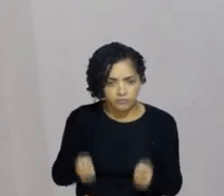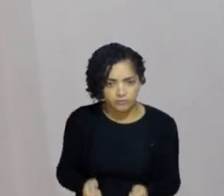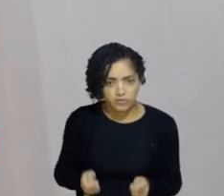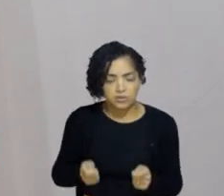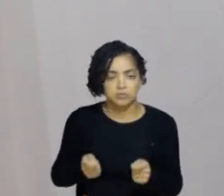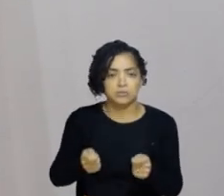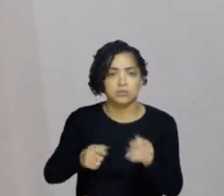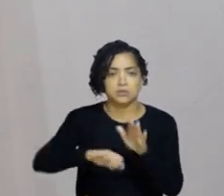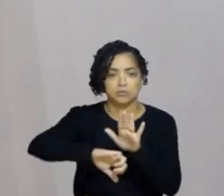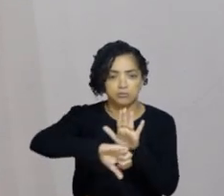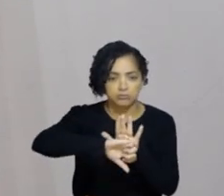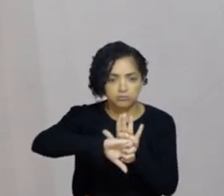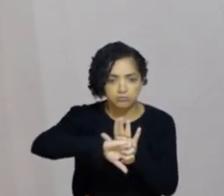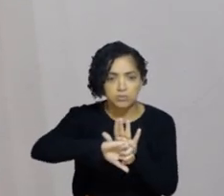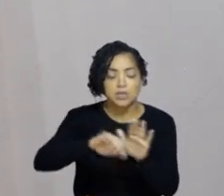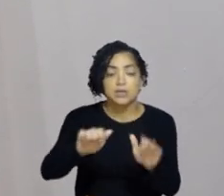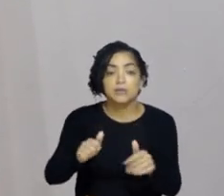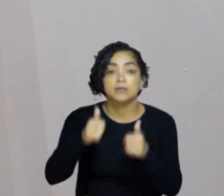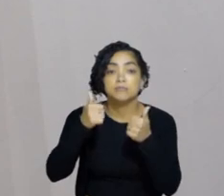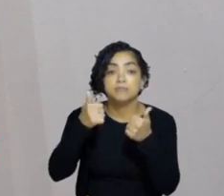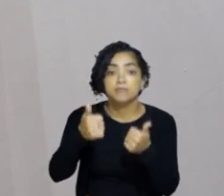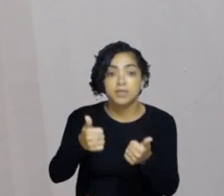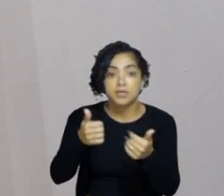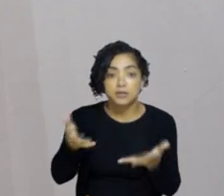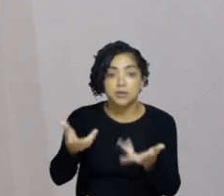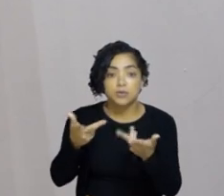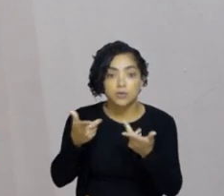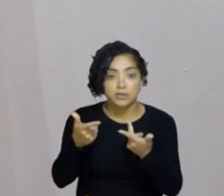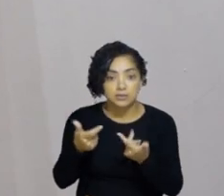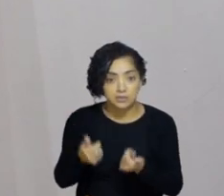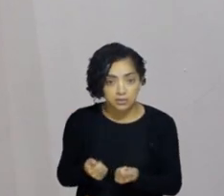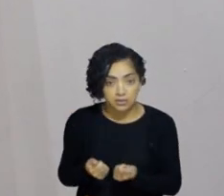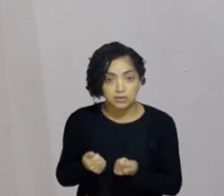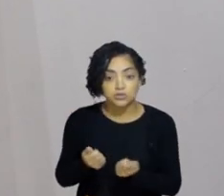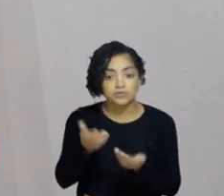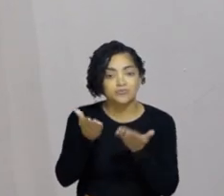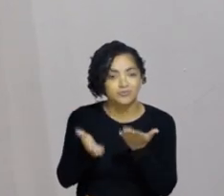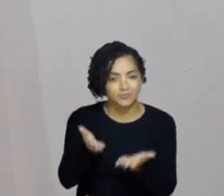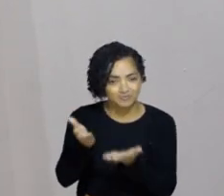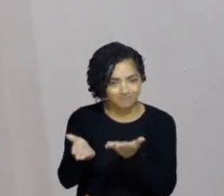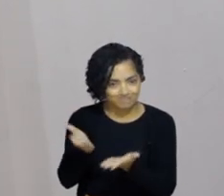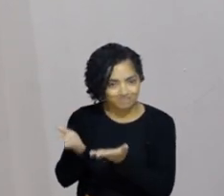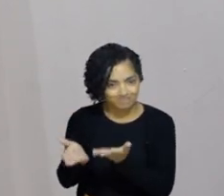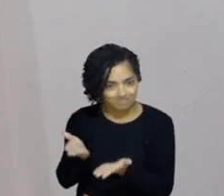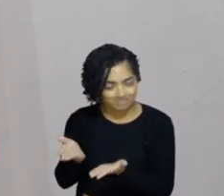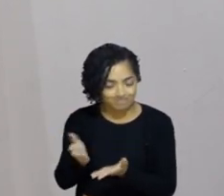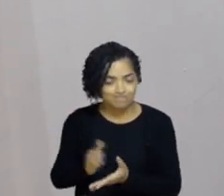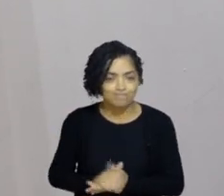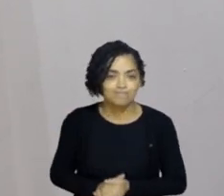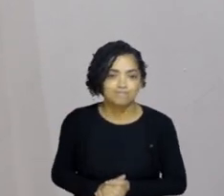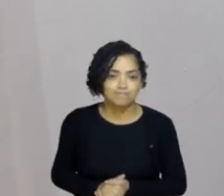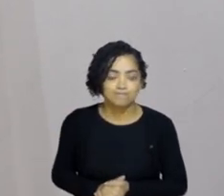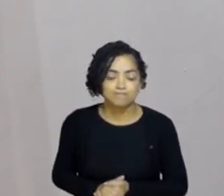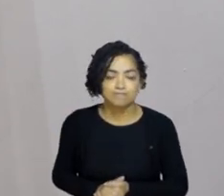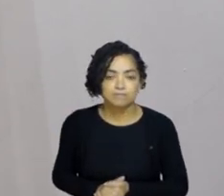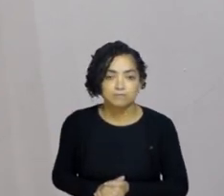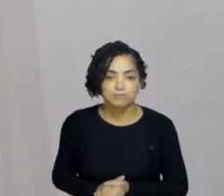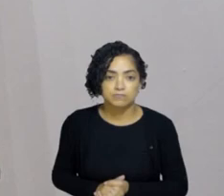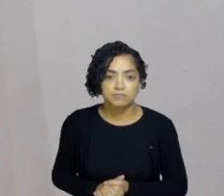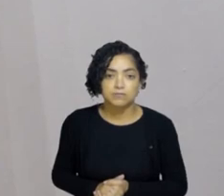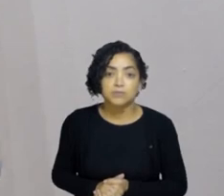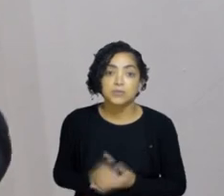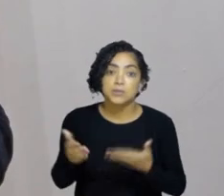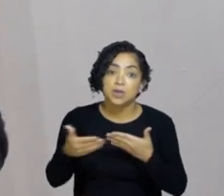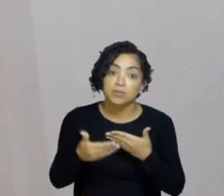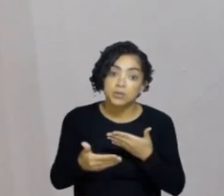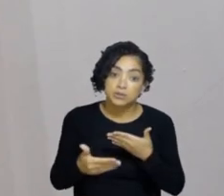e precisamos melhorar a qualidade no atendimento do cidadão catarinense. A partir daí,